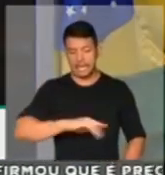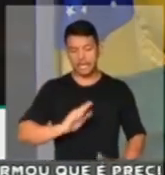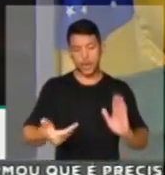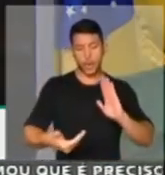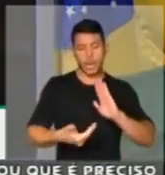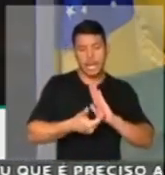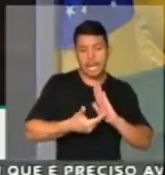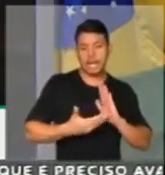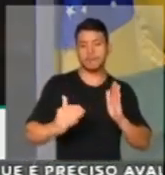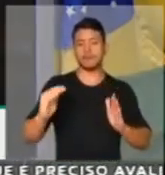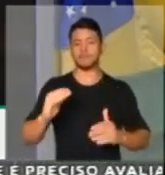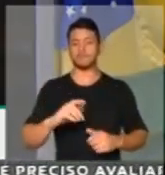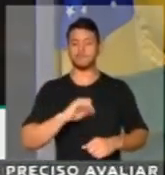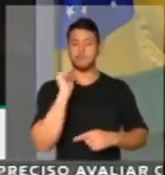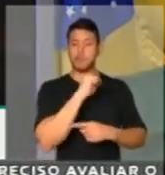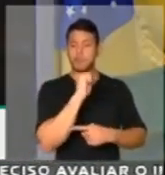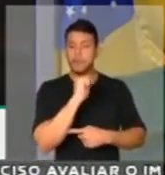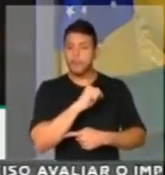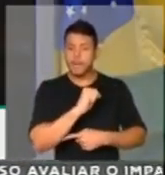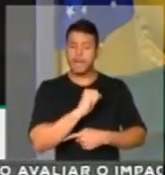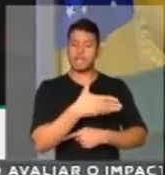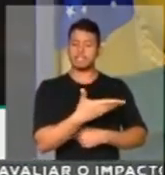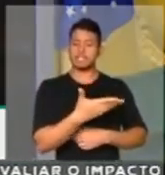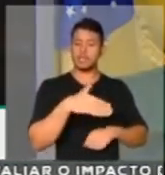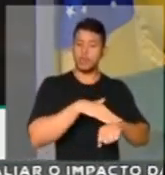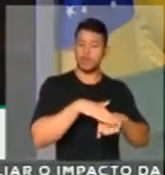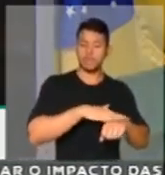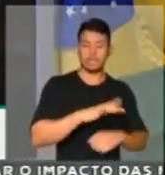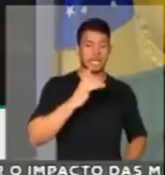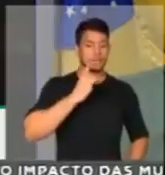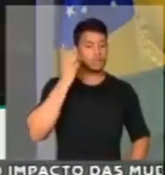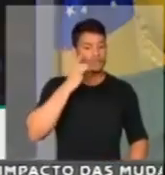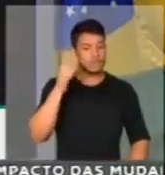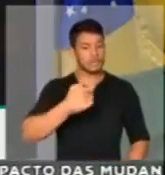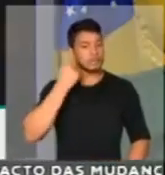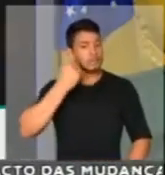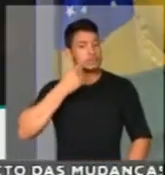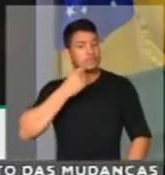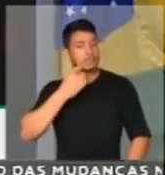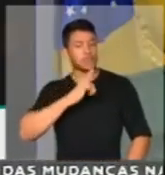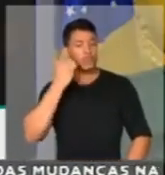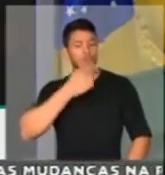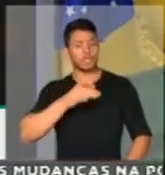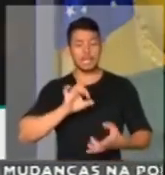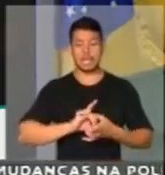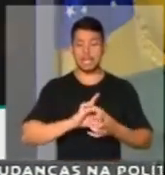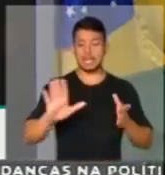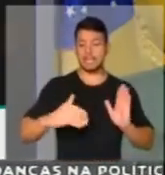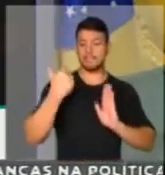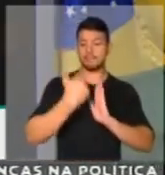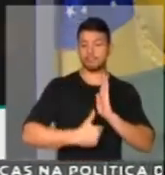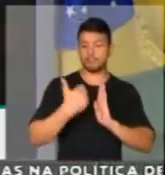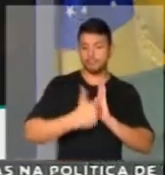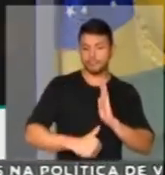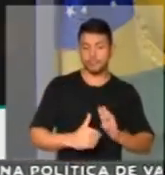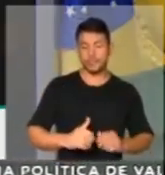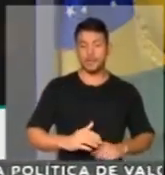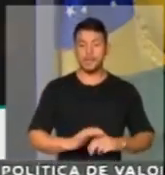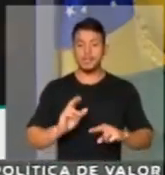tentar disputar um pedaço do dinheiro do pagador de impostos, que infelizmente não tem como vir aqui à Câmara dos Deputados